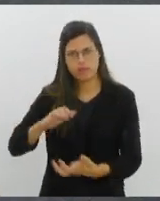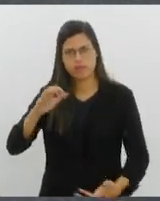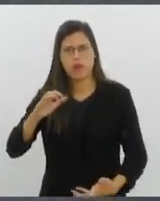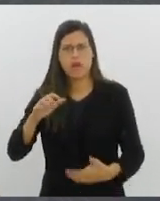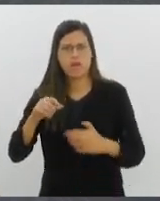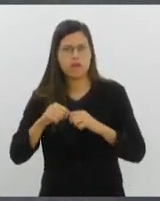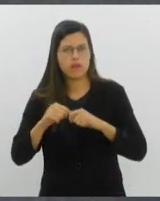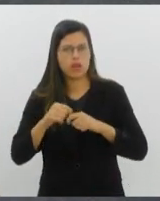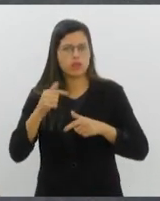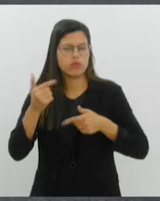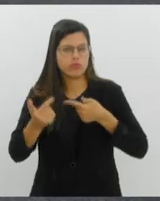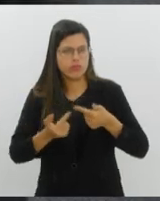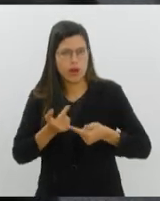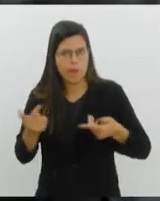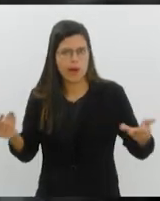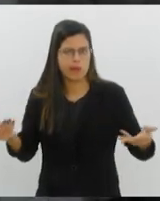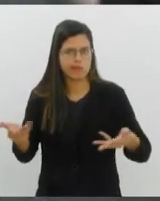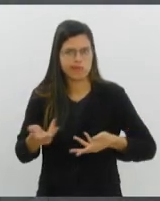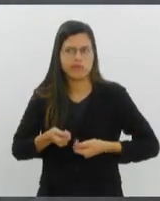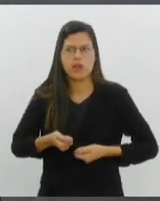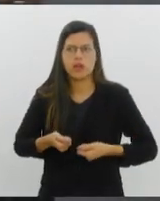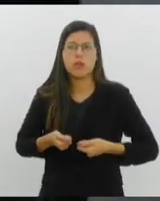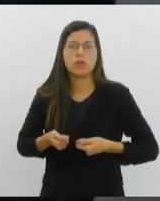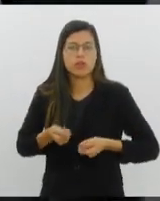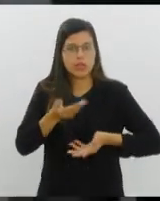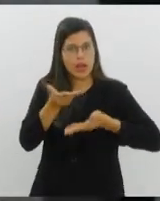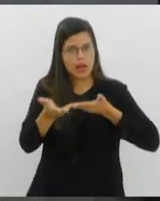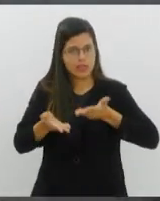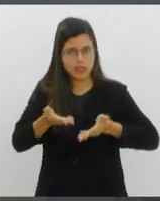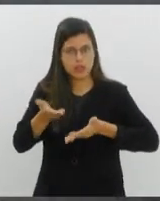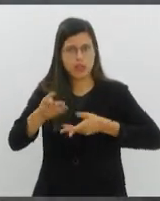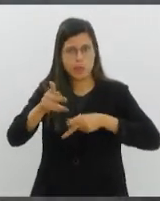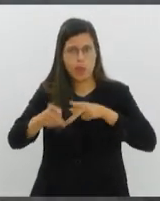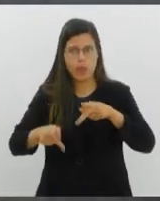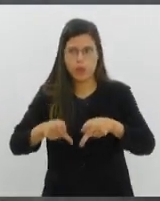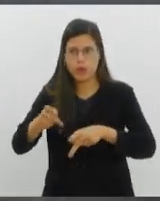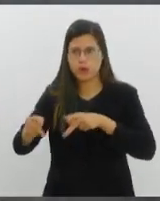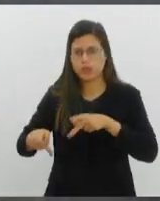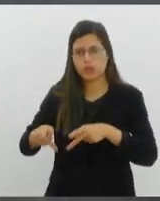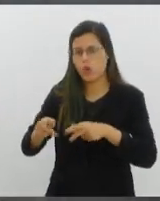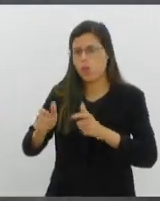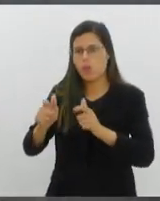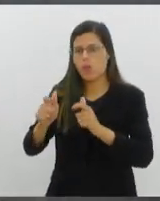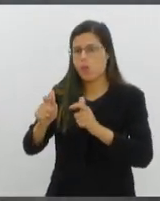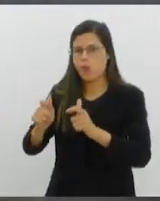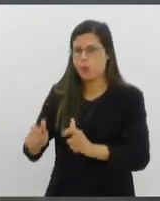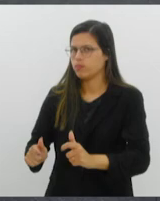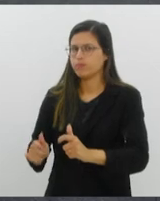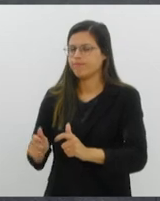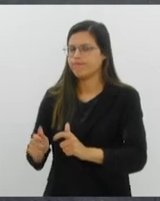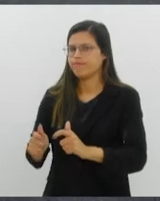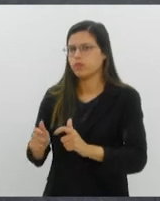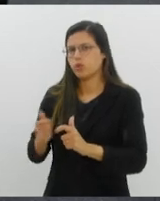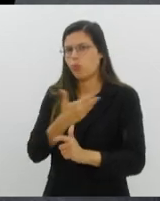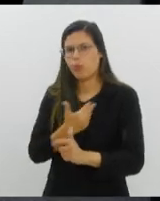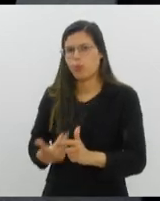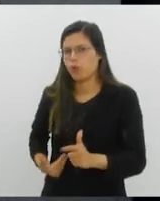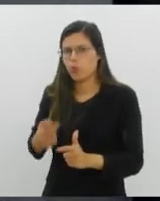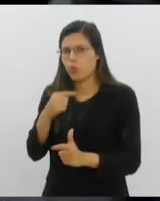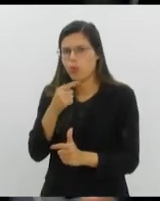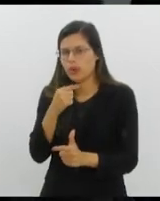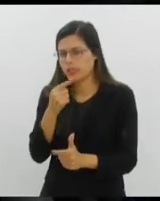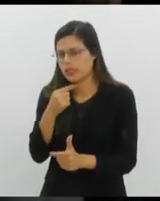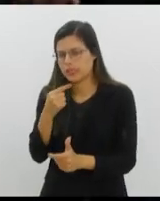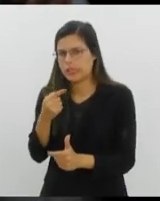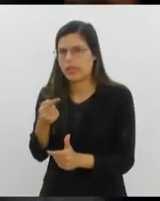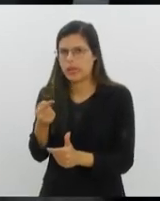excelência e atende uma grande parcela da população onde o poder público não alcança. E com essa festa, além de